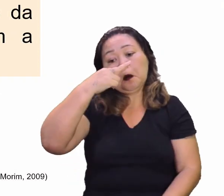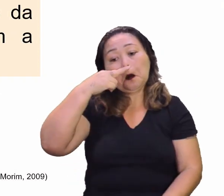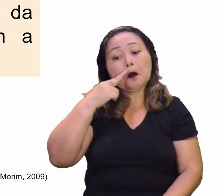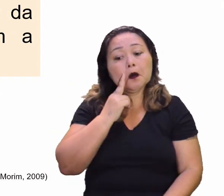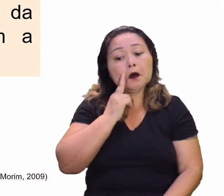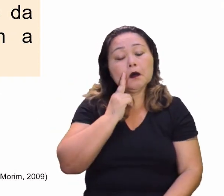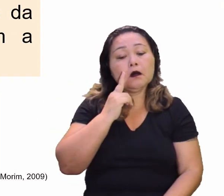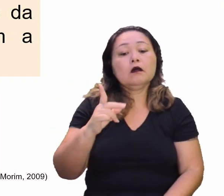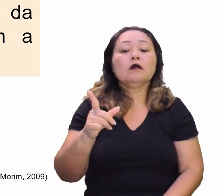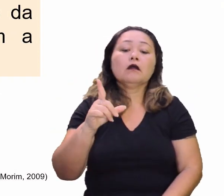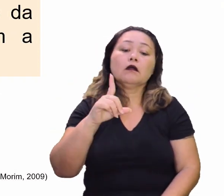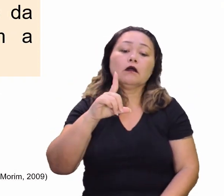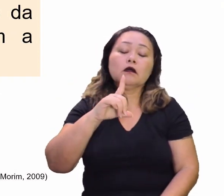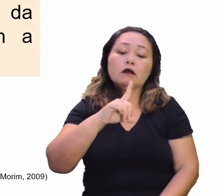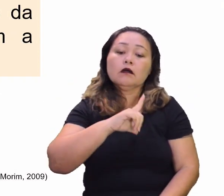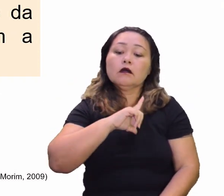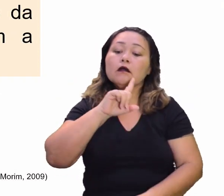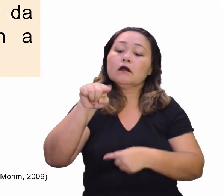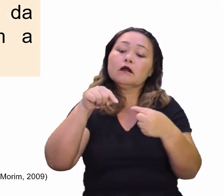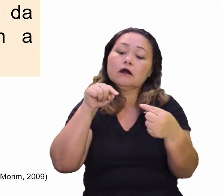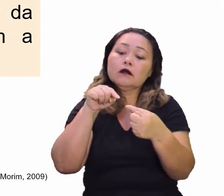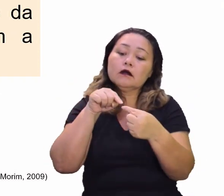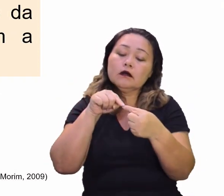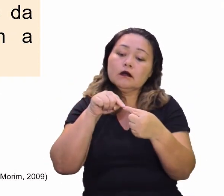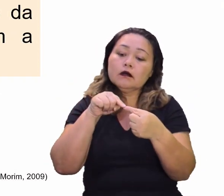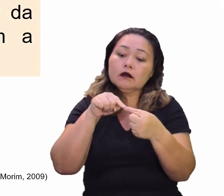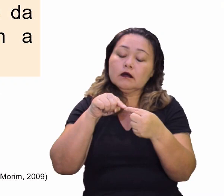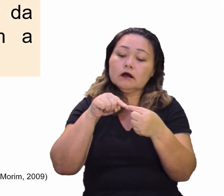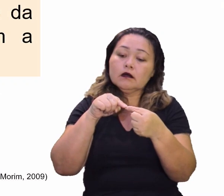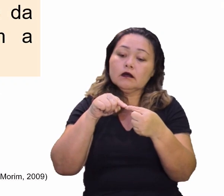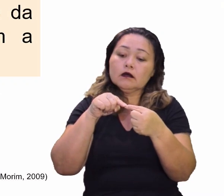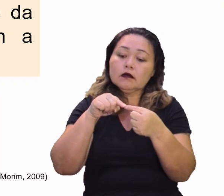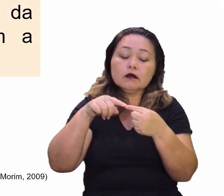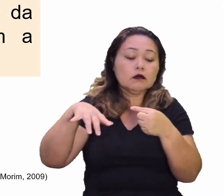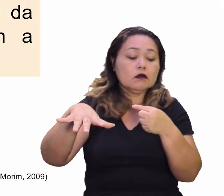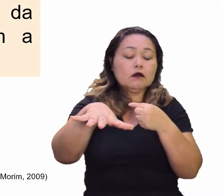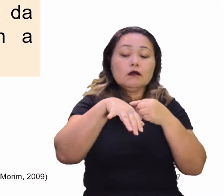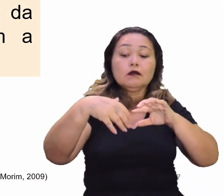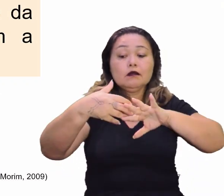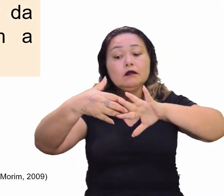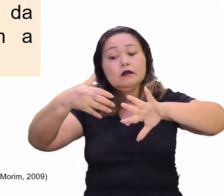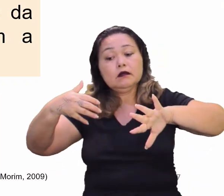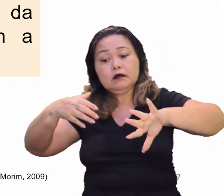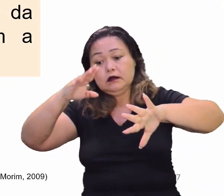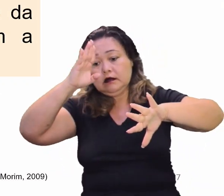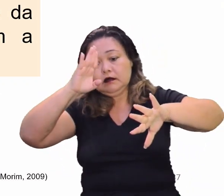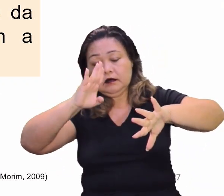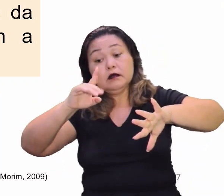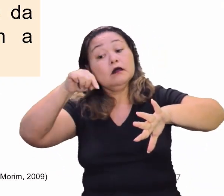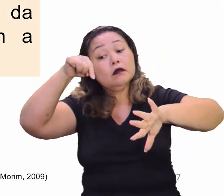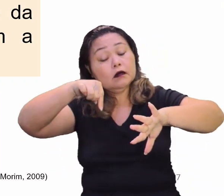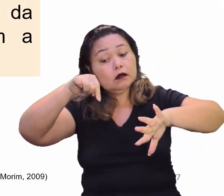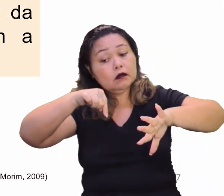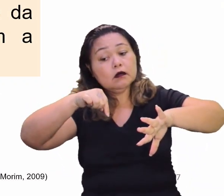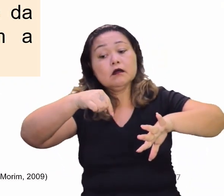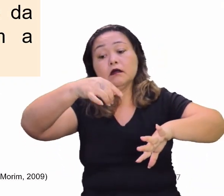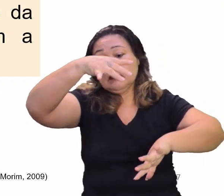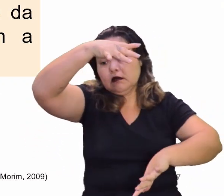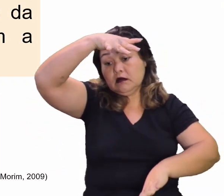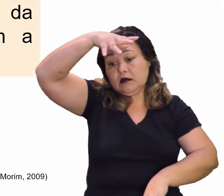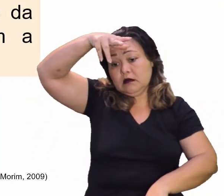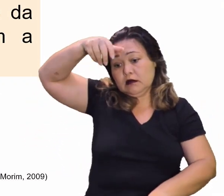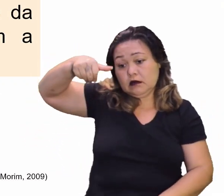tem o objetivo de tirar do isolamento essa região do Brasil. Aqui ainda era Mato